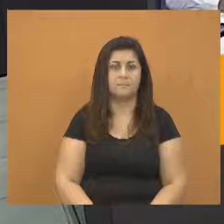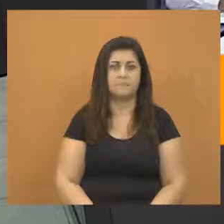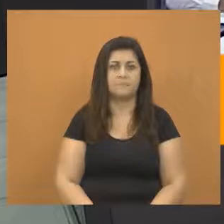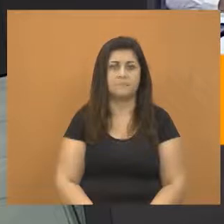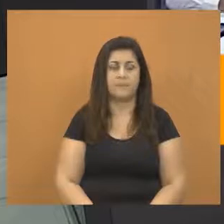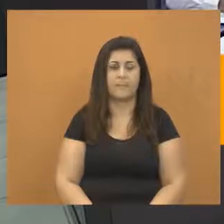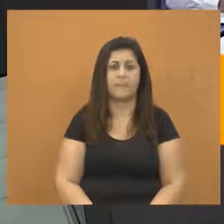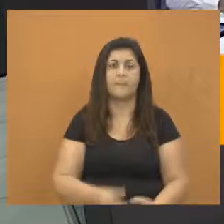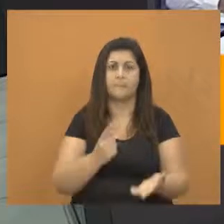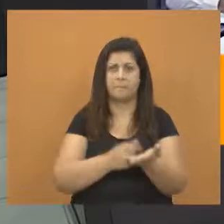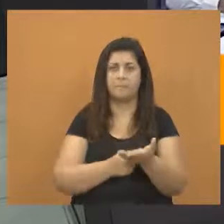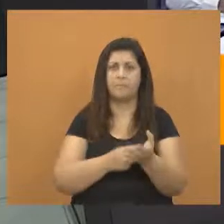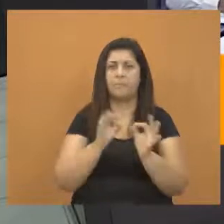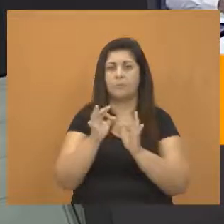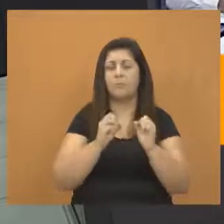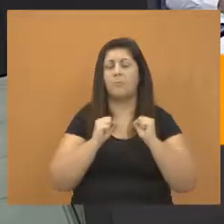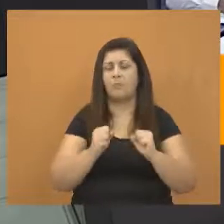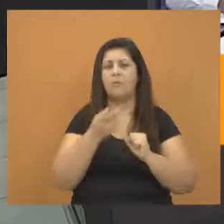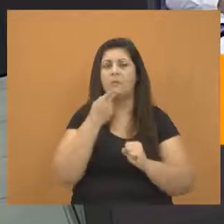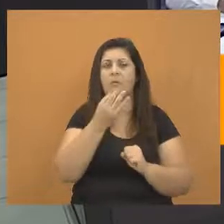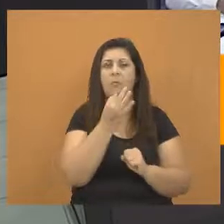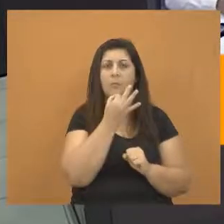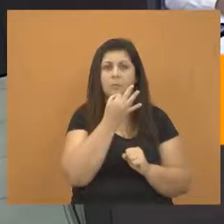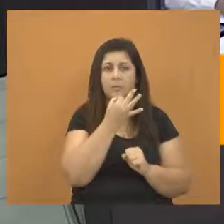O projeto está em discussão.